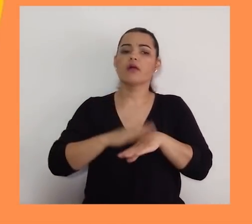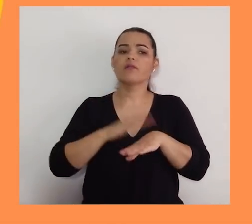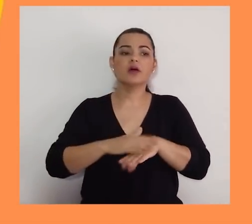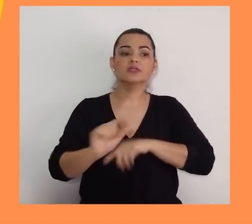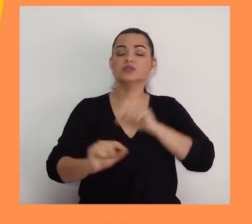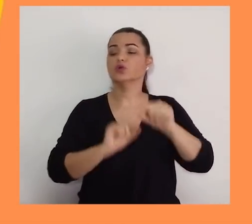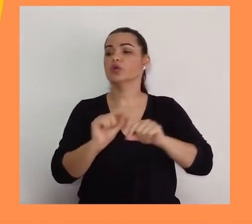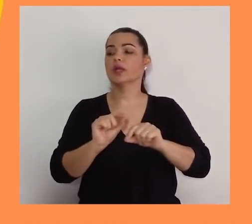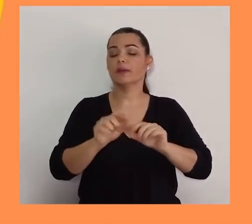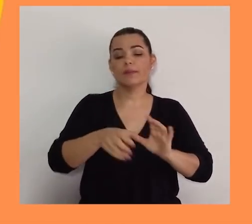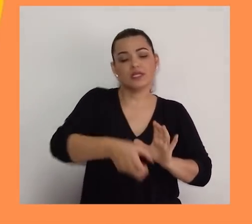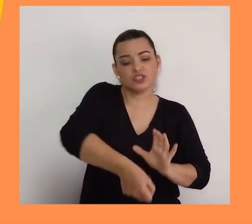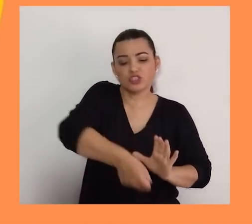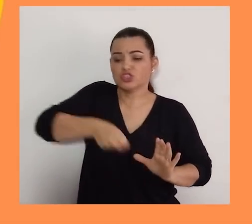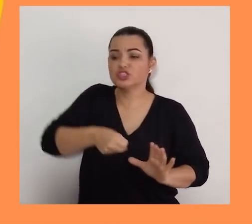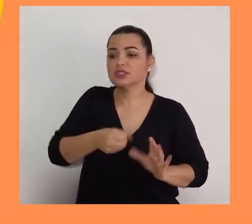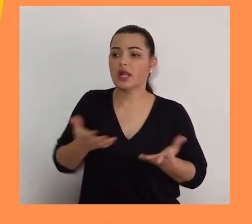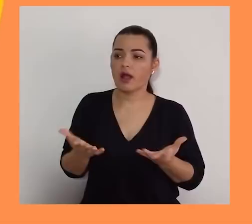Deu.